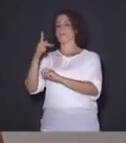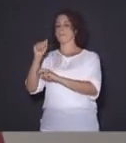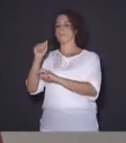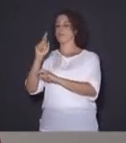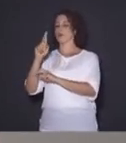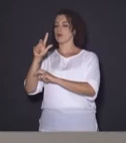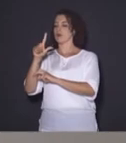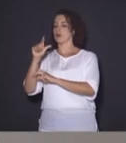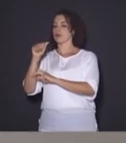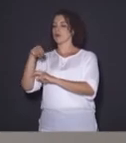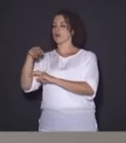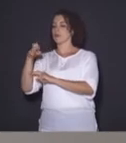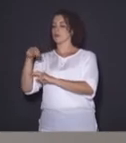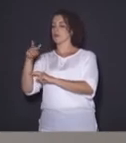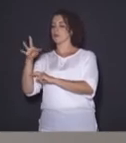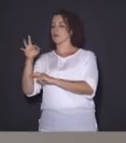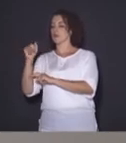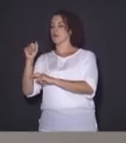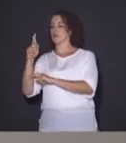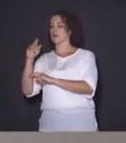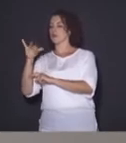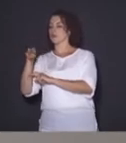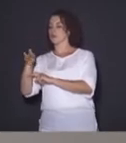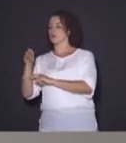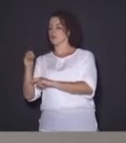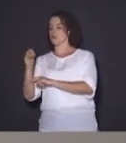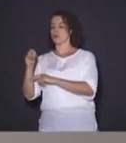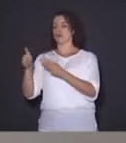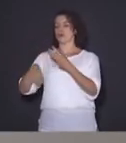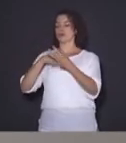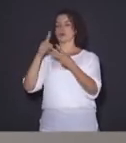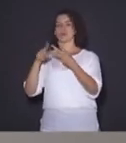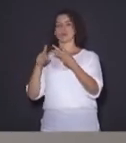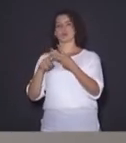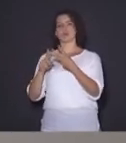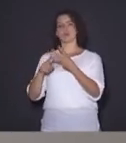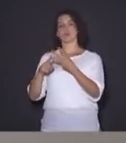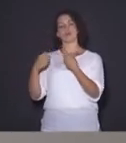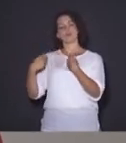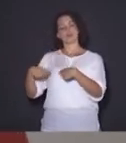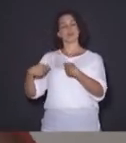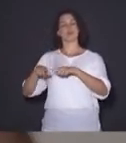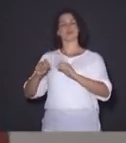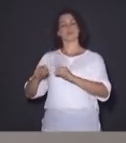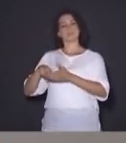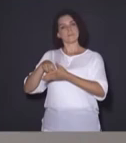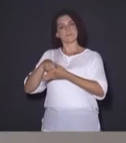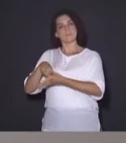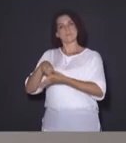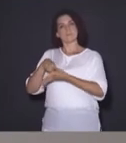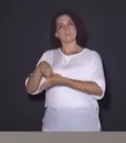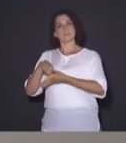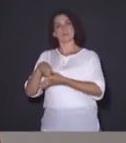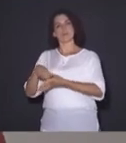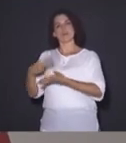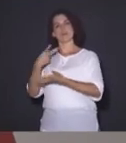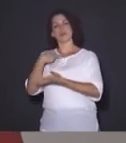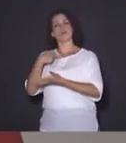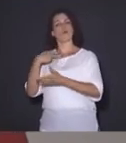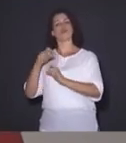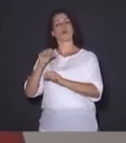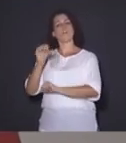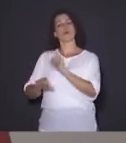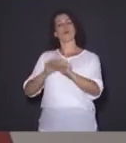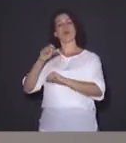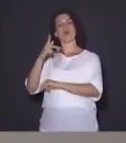lugar garante nesse processo de resistência que não se mexa na previdência pública